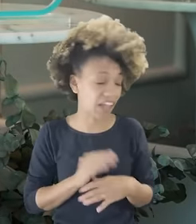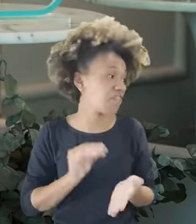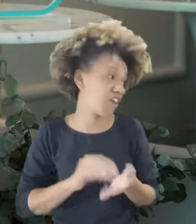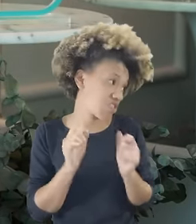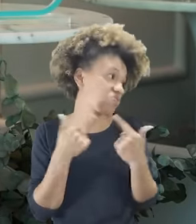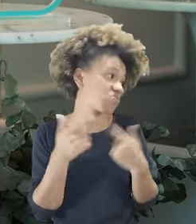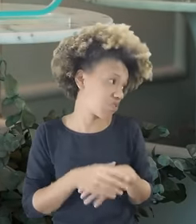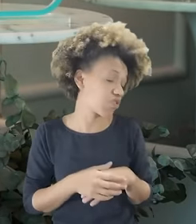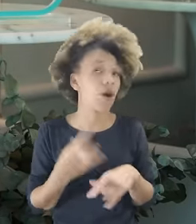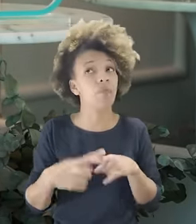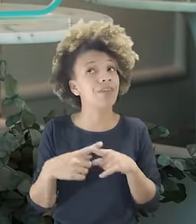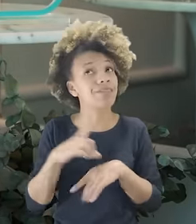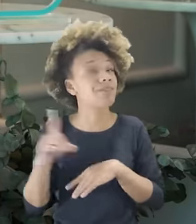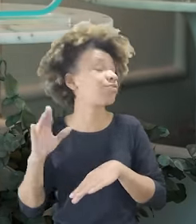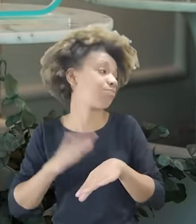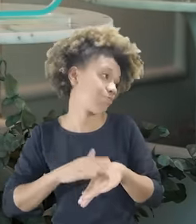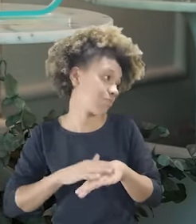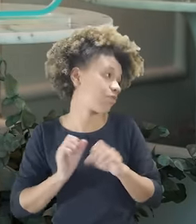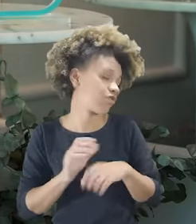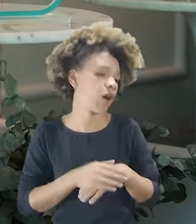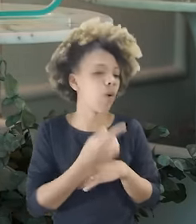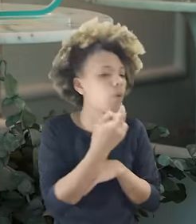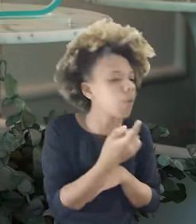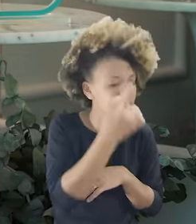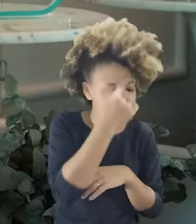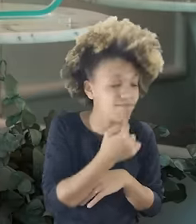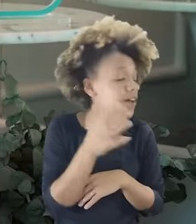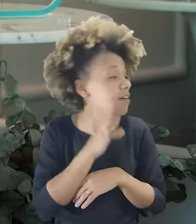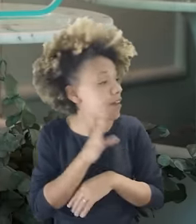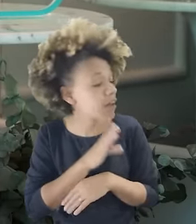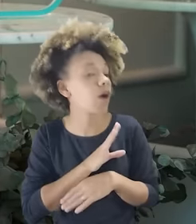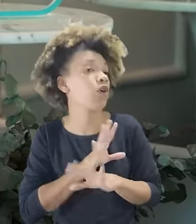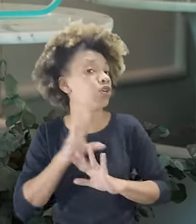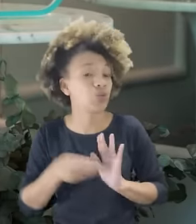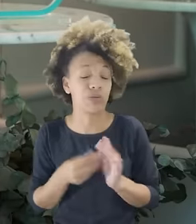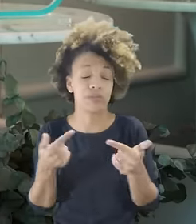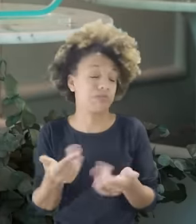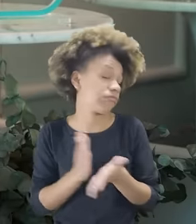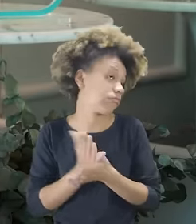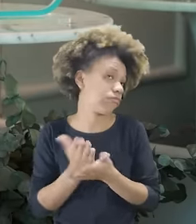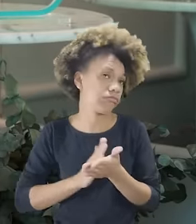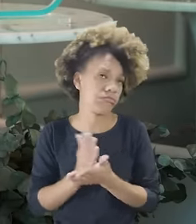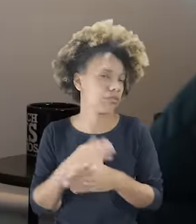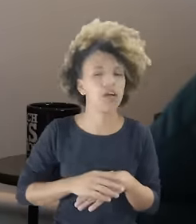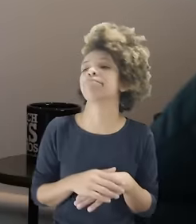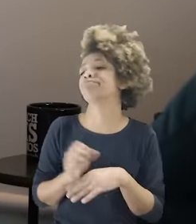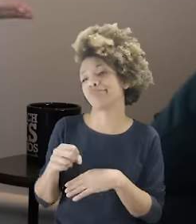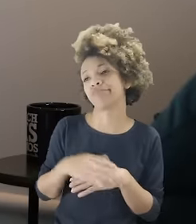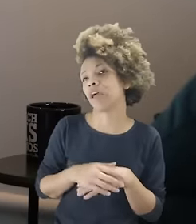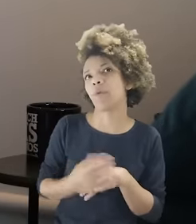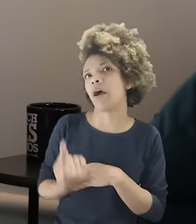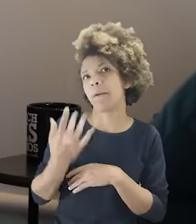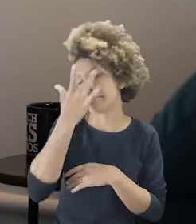porque poderia Deus poderia ter feito que ela tipo uma personalidade é mais legal e todas são insuportáveis isso